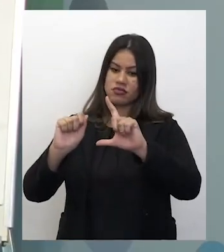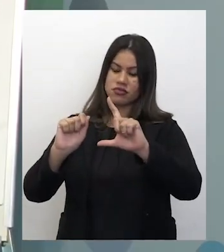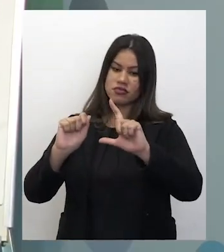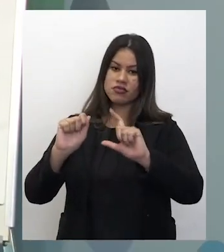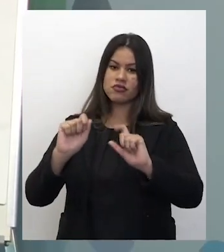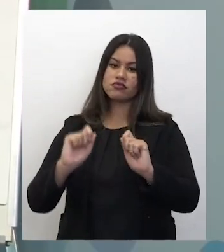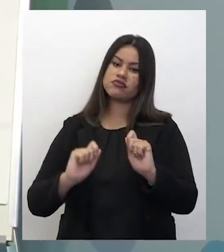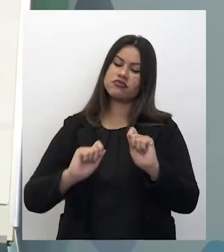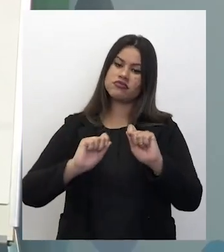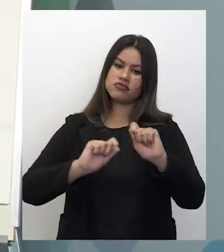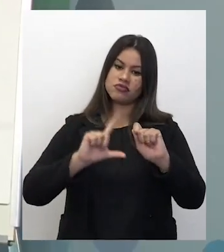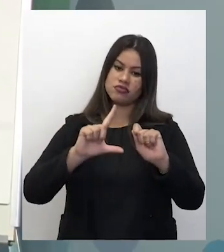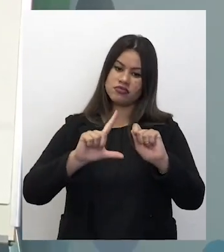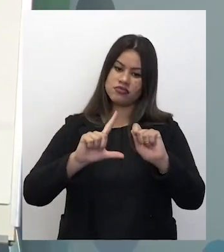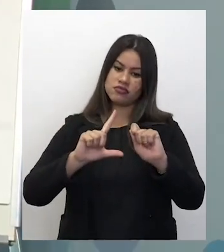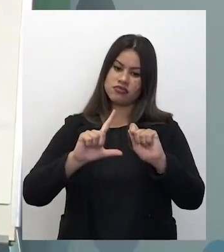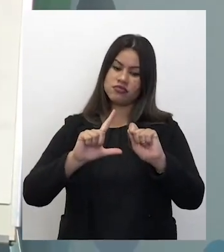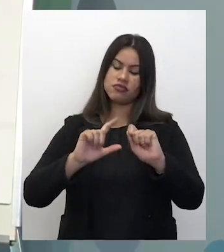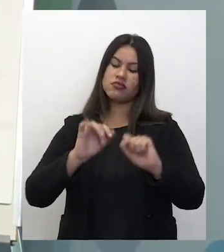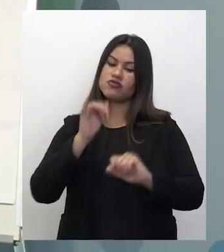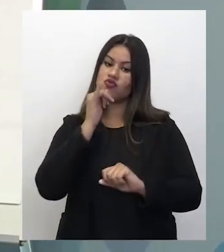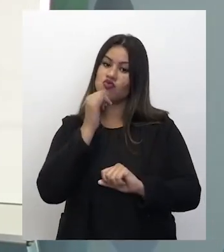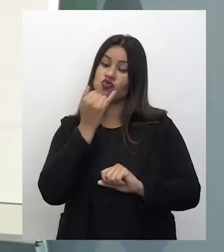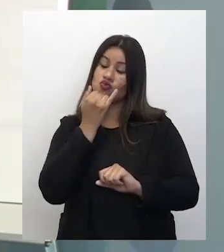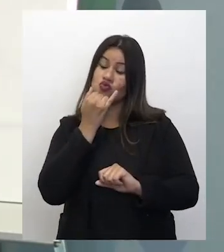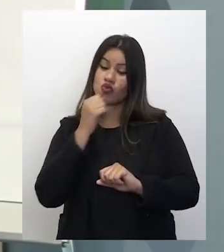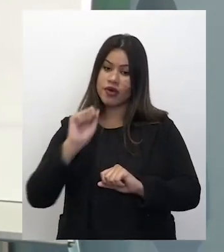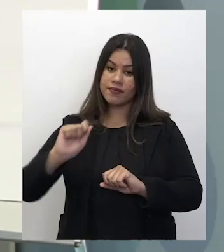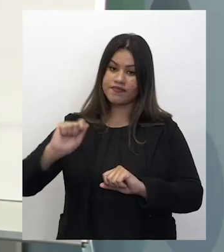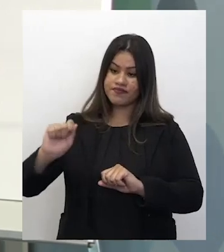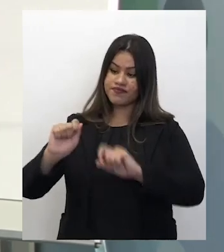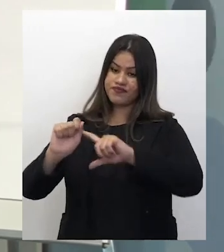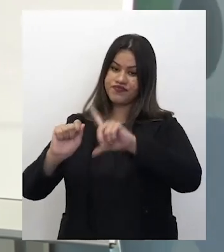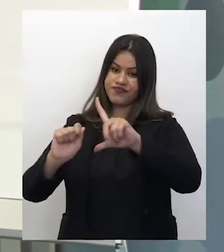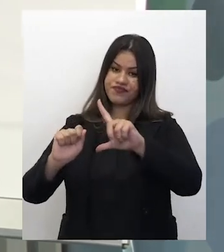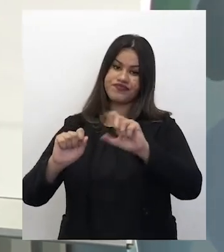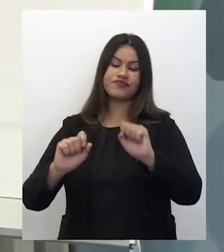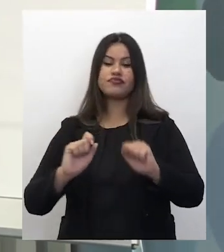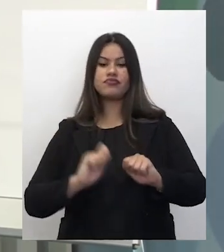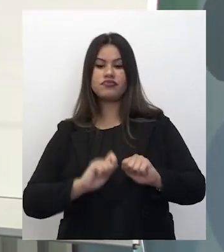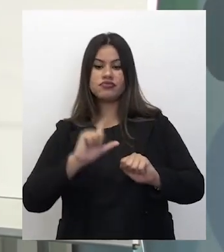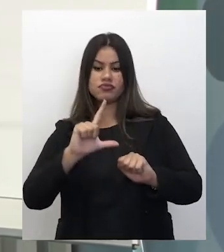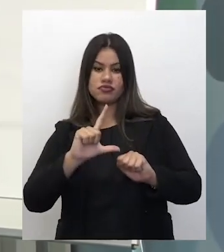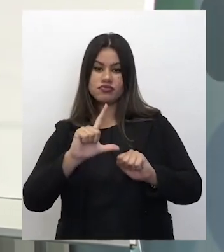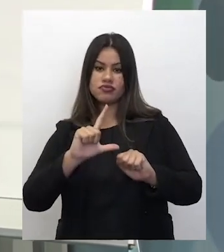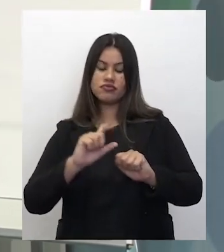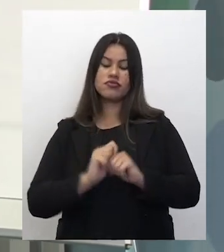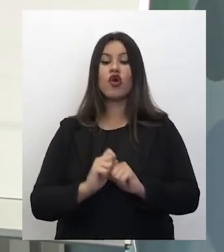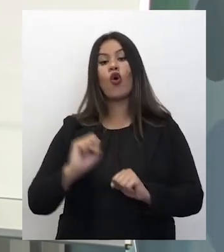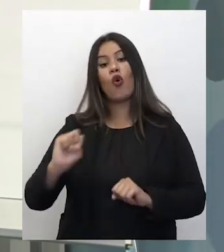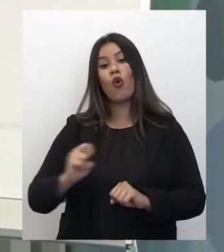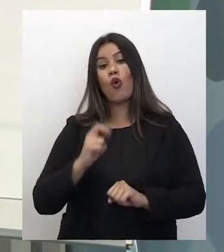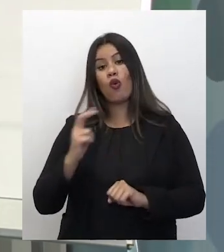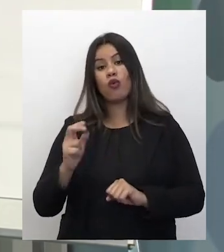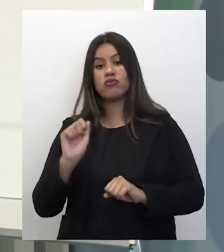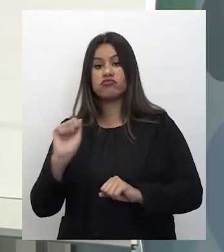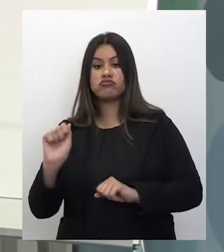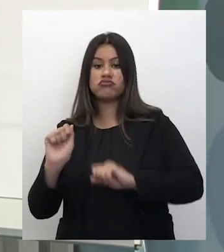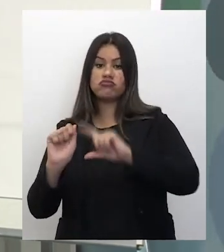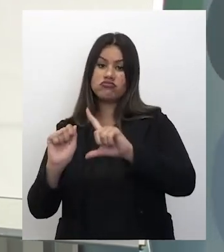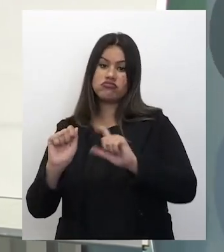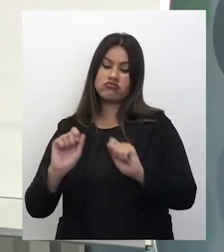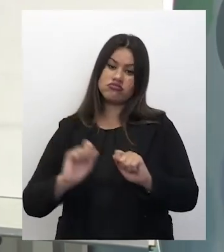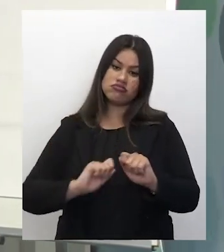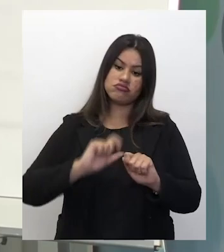azinho ou azão, quando eu falo que o cara é homozigoto dominante, ele é homozigoto recessivo ou ele